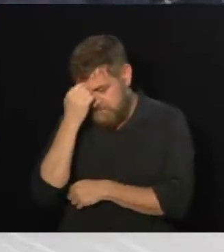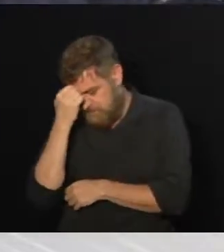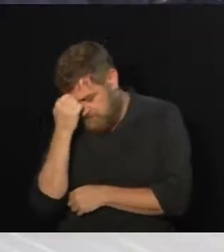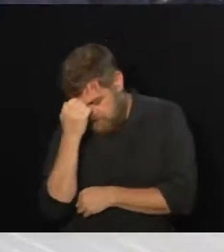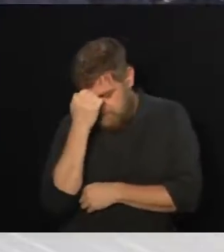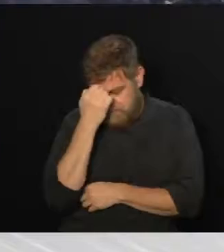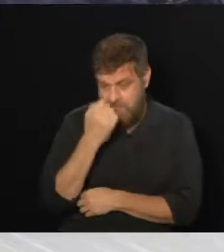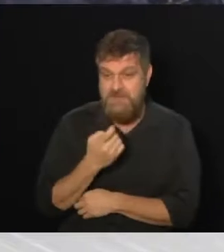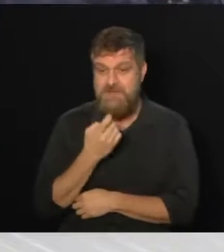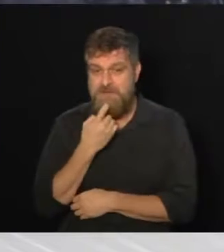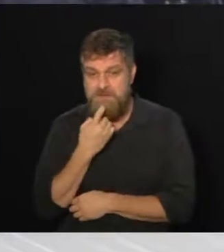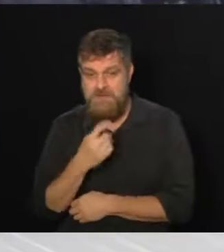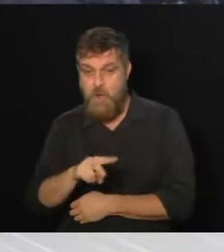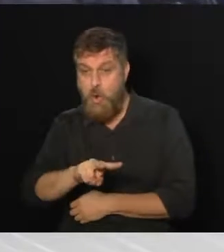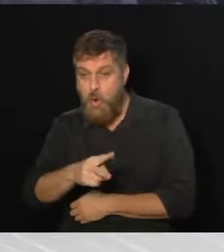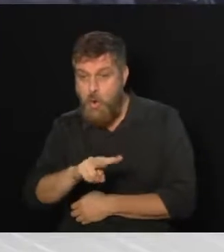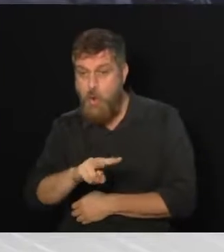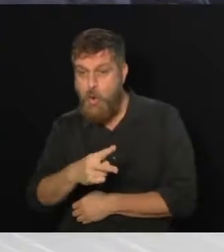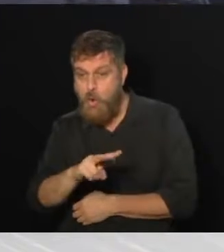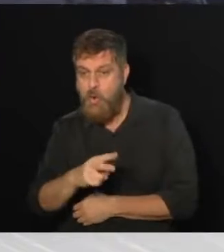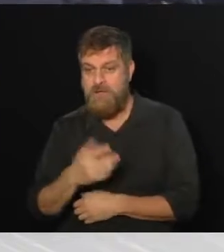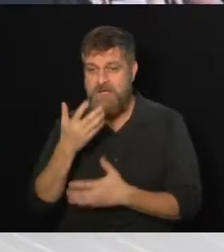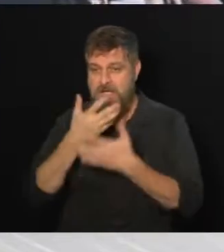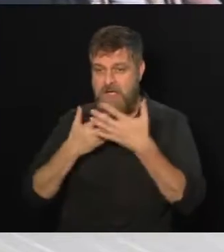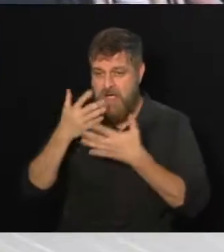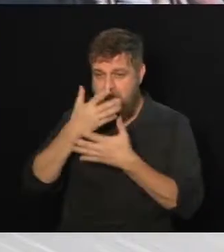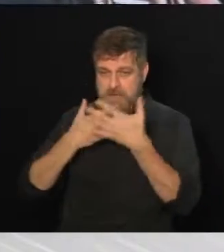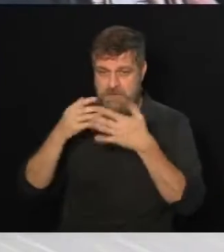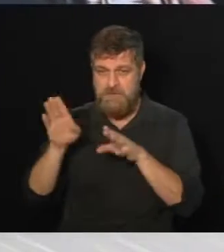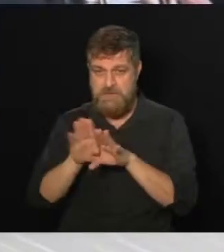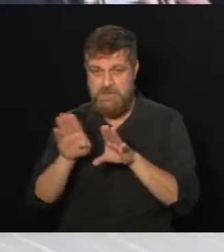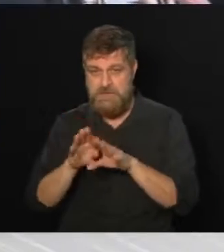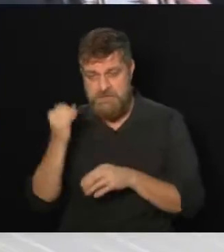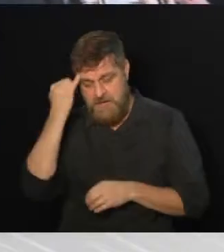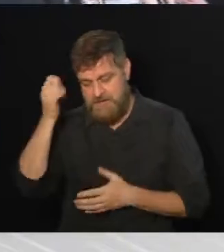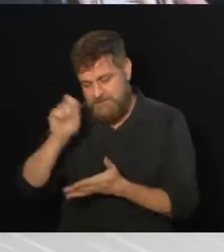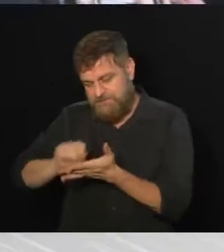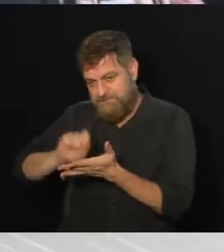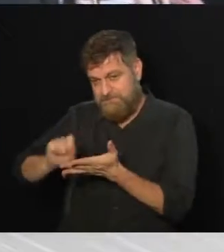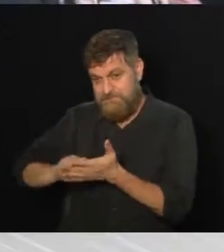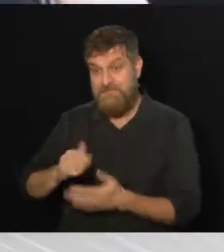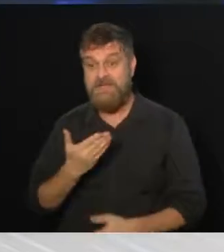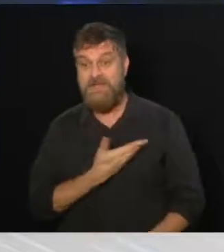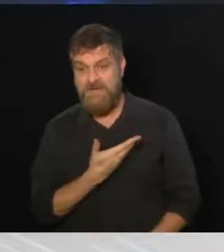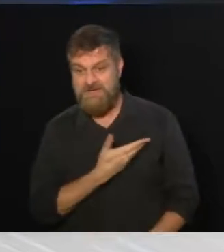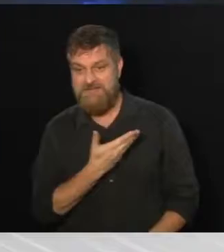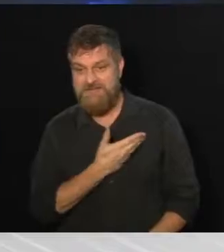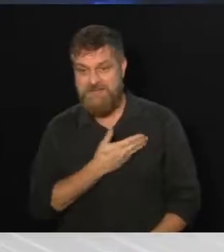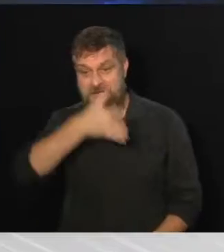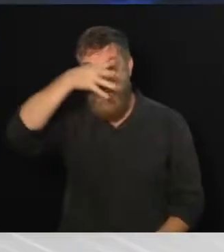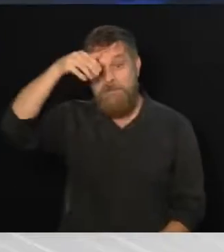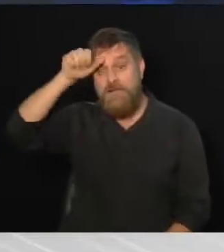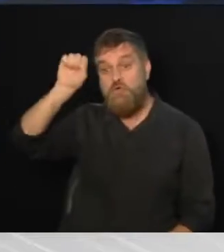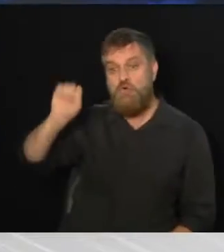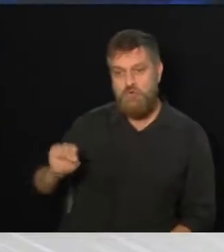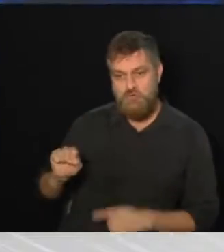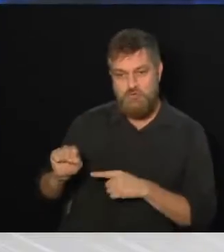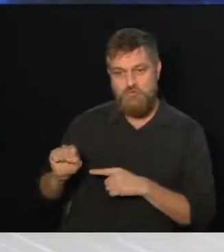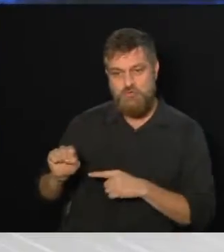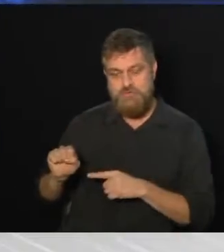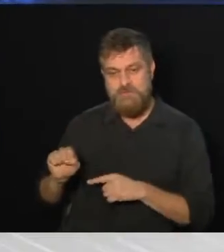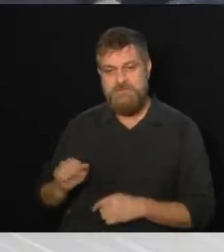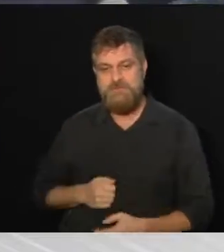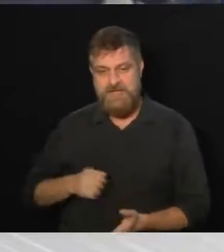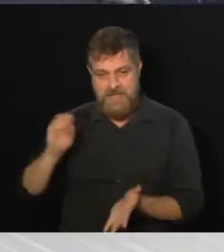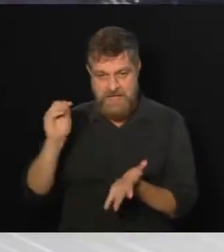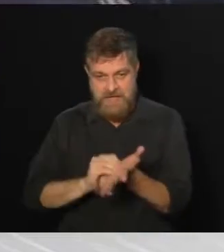Campinas, com Bruninho e Davi. A dupla de cantores e compositores é formada pelos amigos de Campo Grande, no Mato Grosso do Sul.